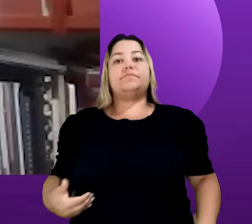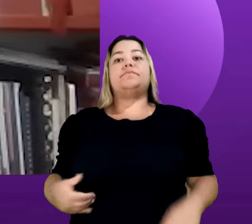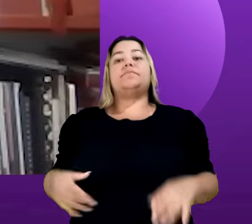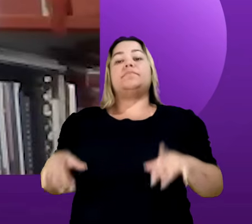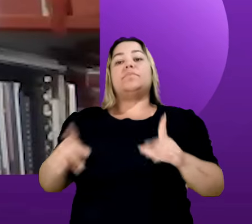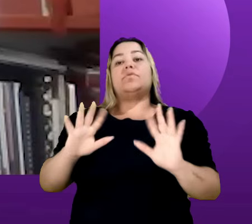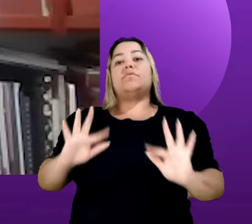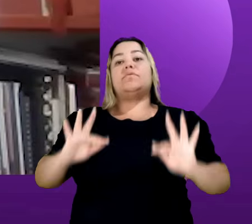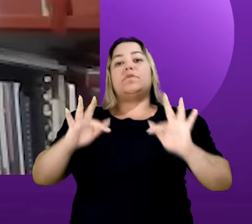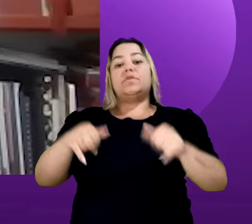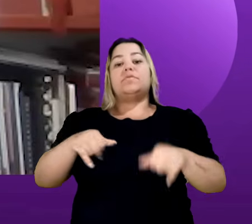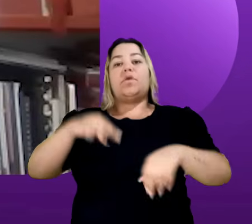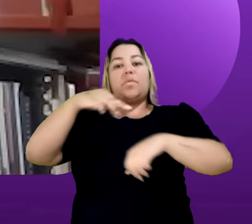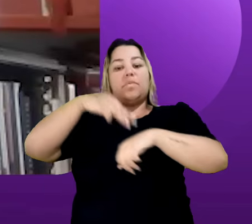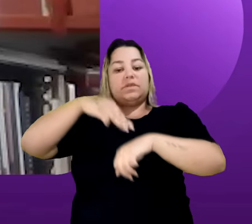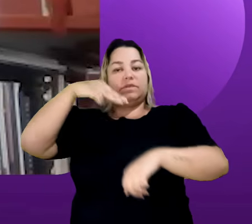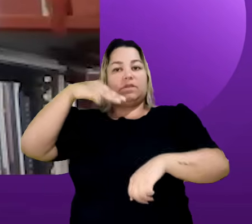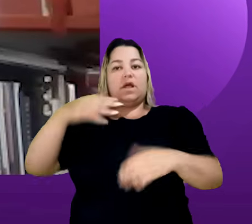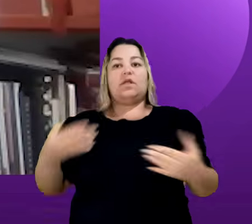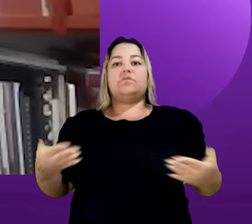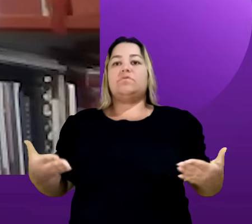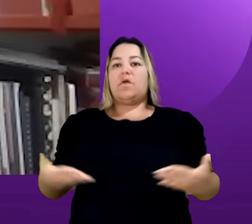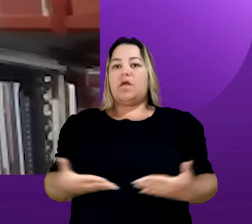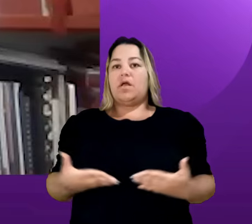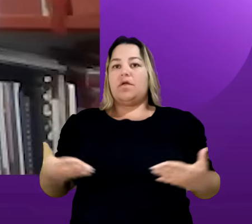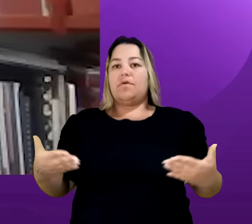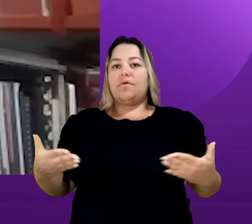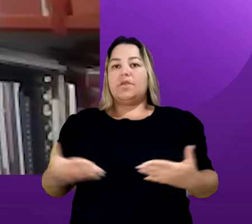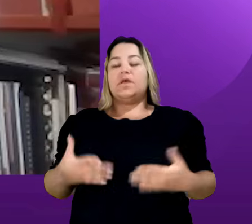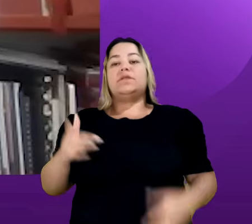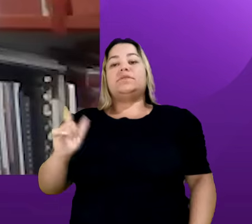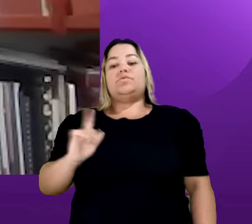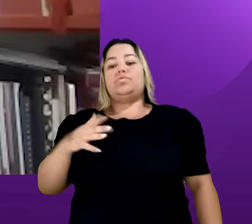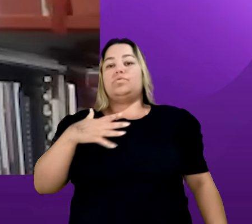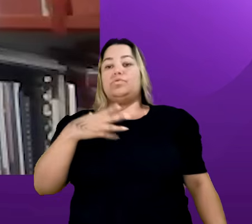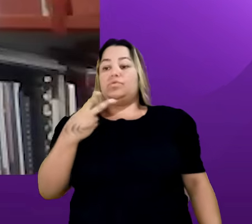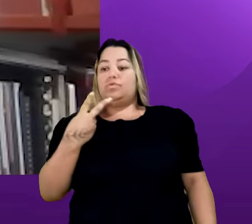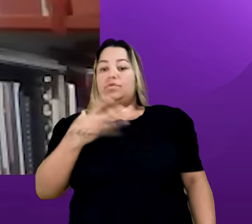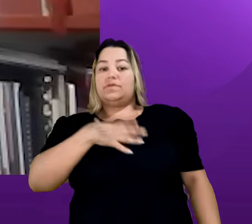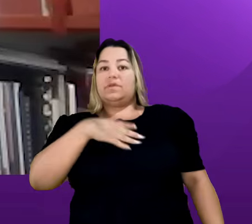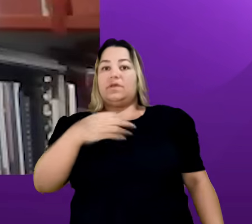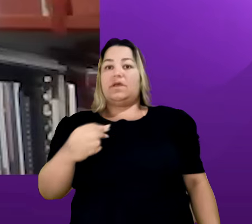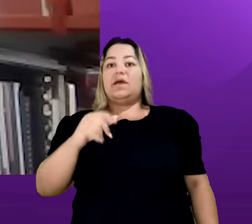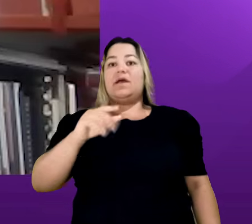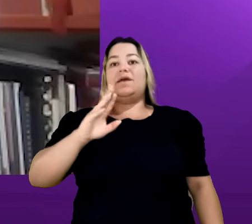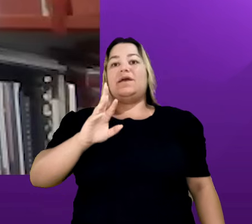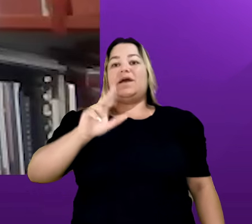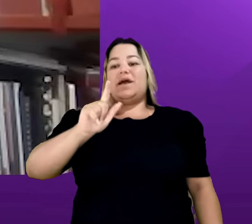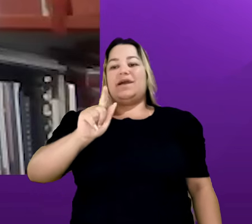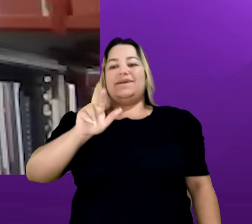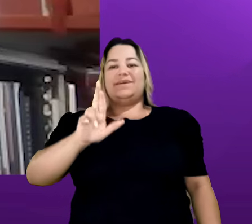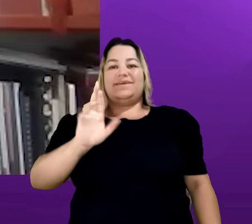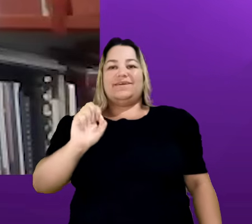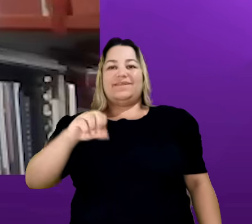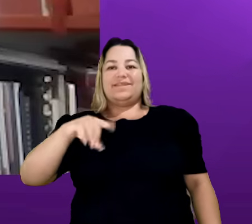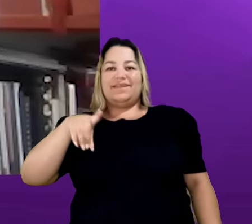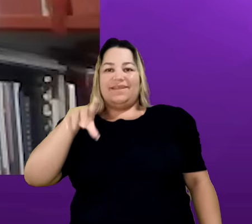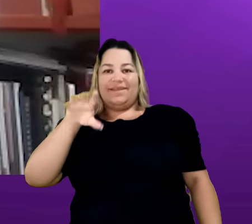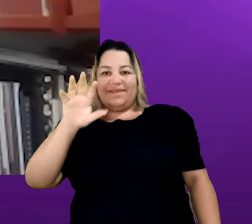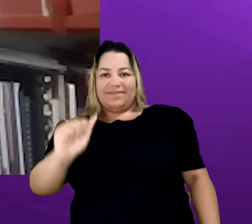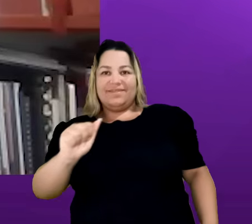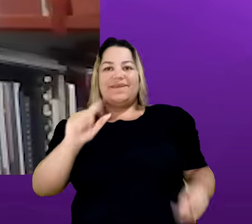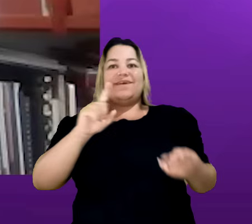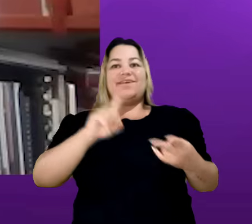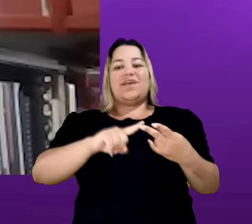nesse momento. Tenho duas filhas, a Grenda e a Gerda. Grenda é cineasta e